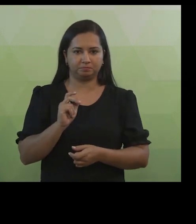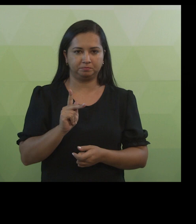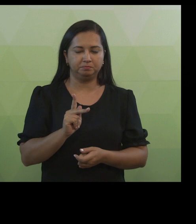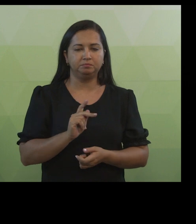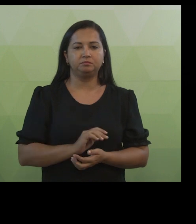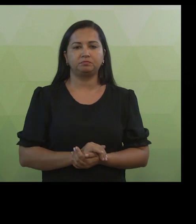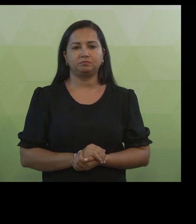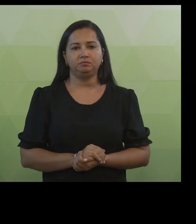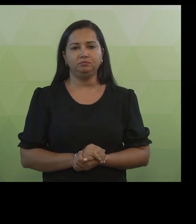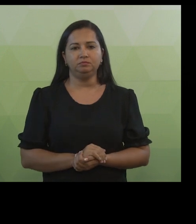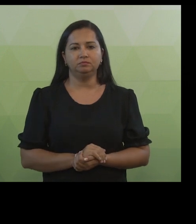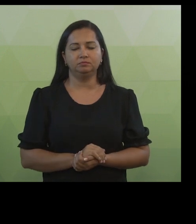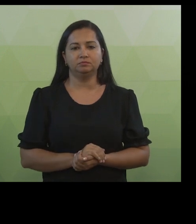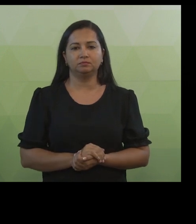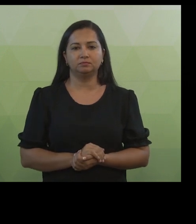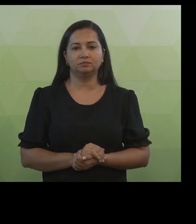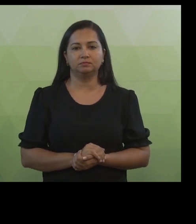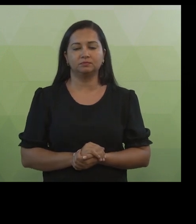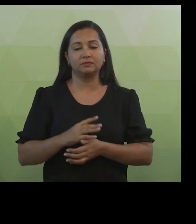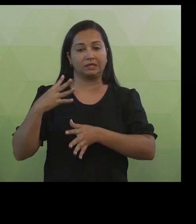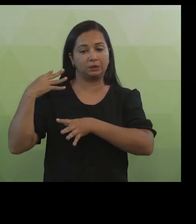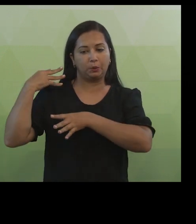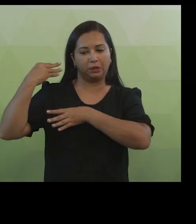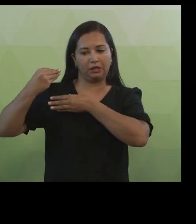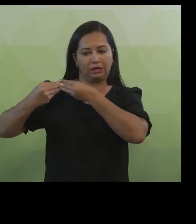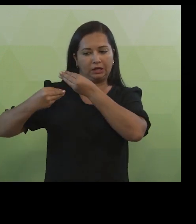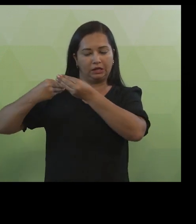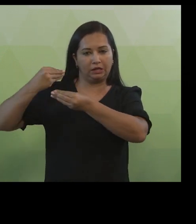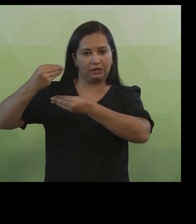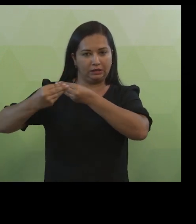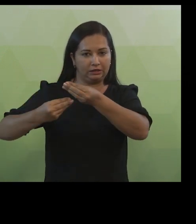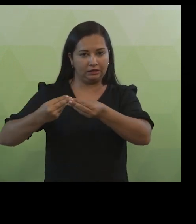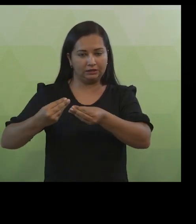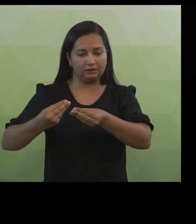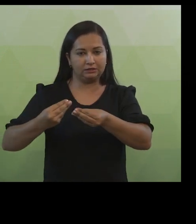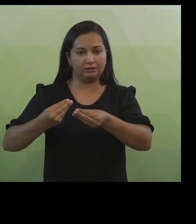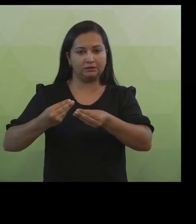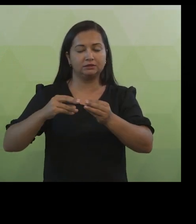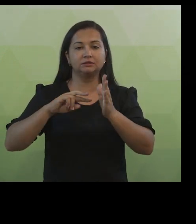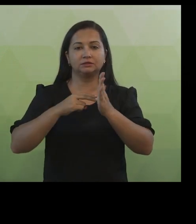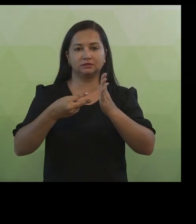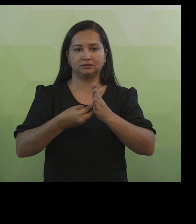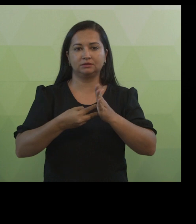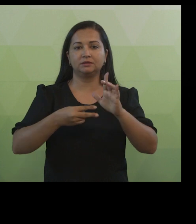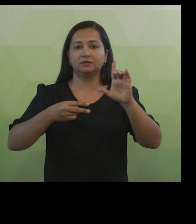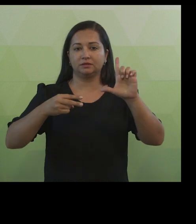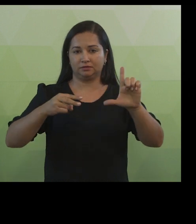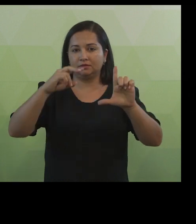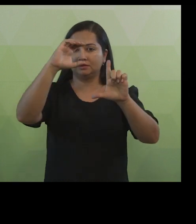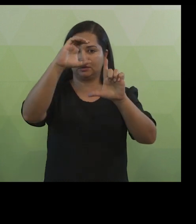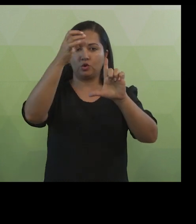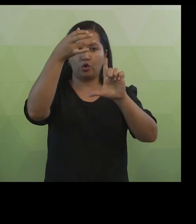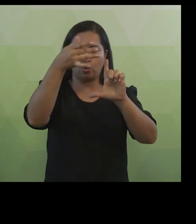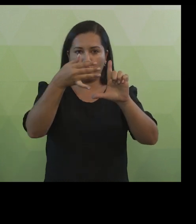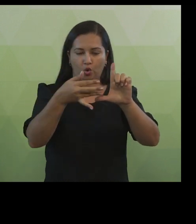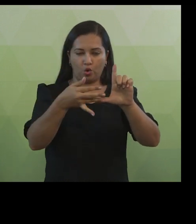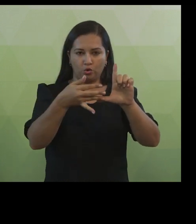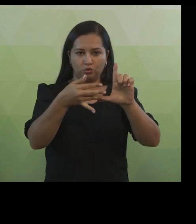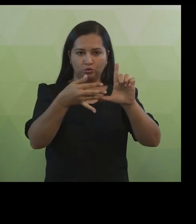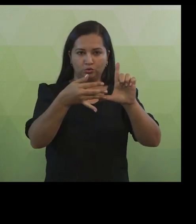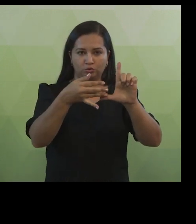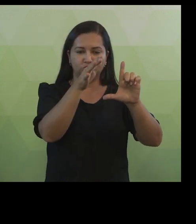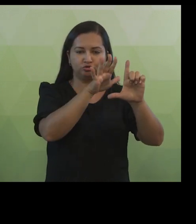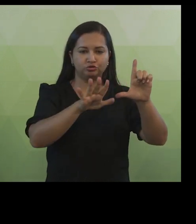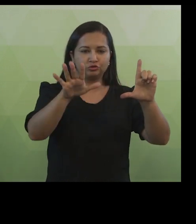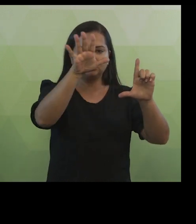A herança, portanto, permite o reuso de código, reduz o número de linhas do